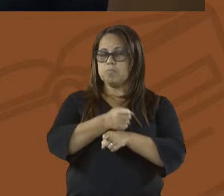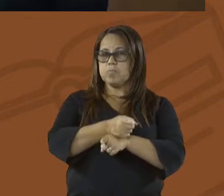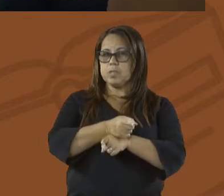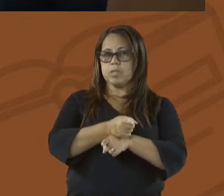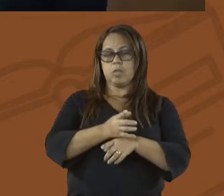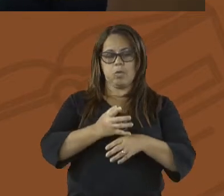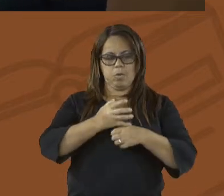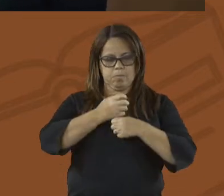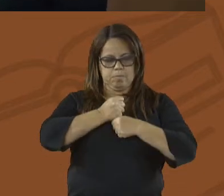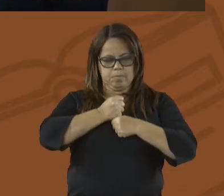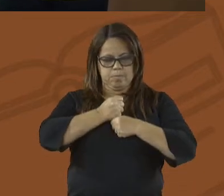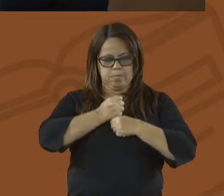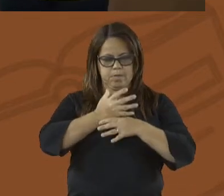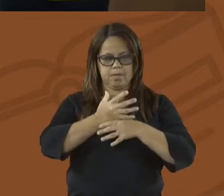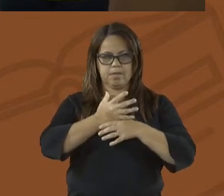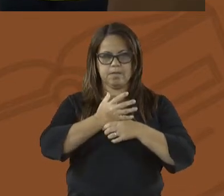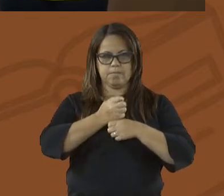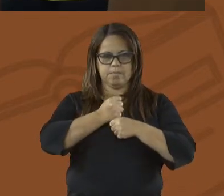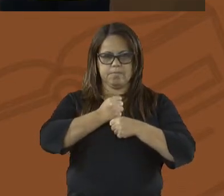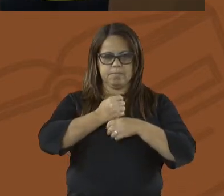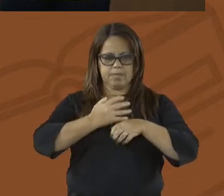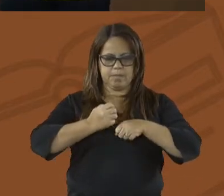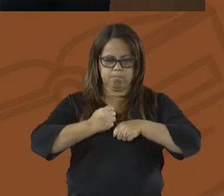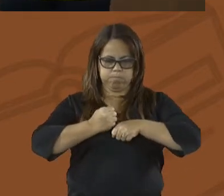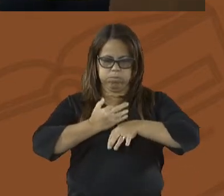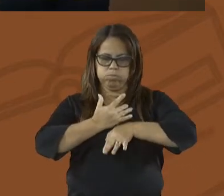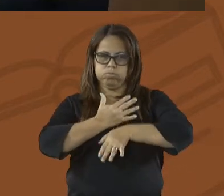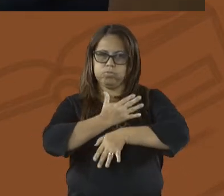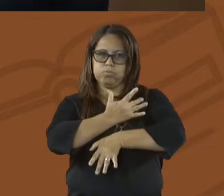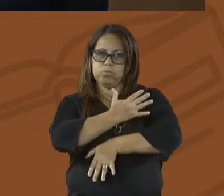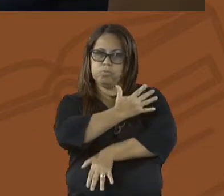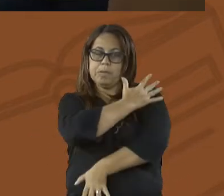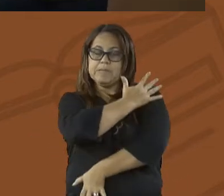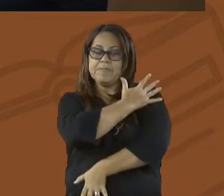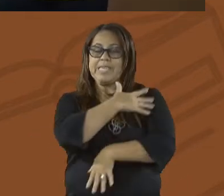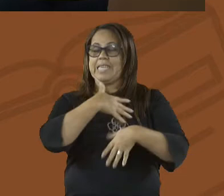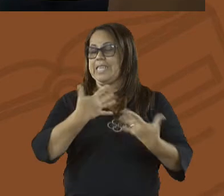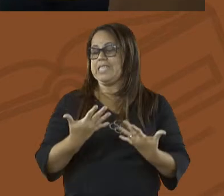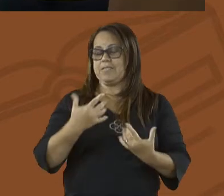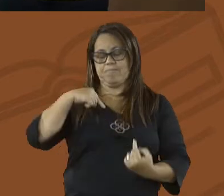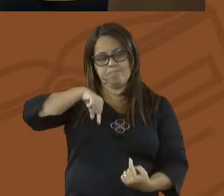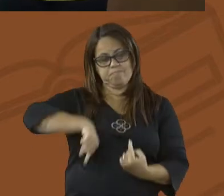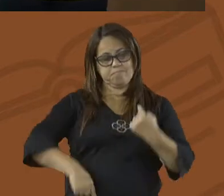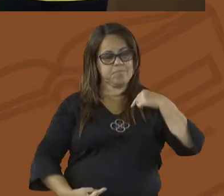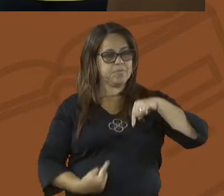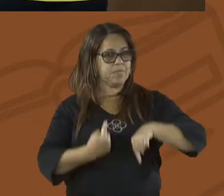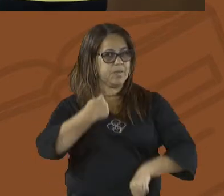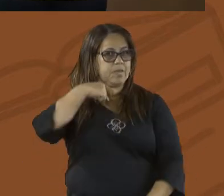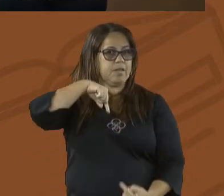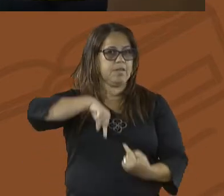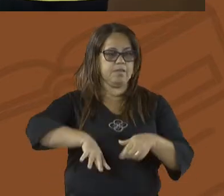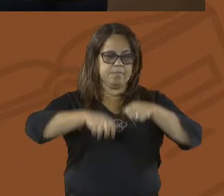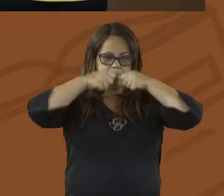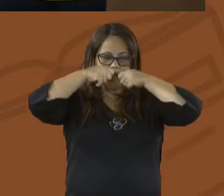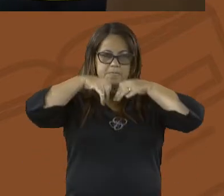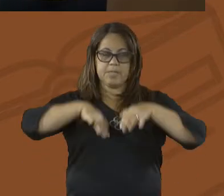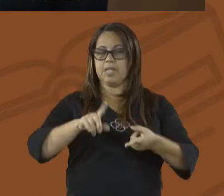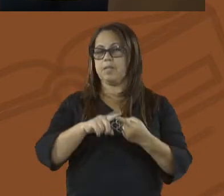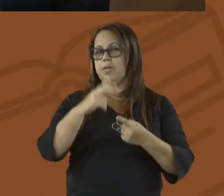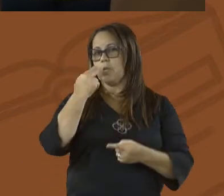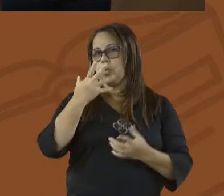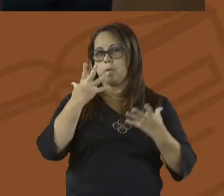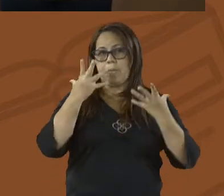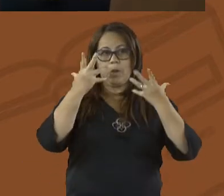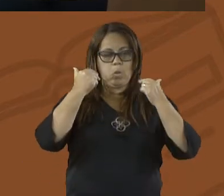coração contrair novamente, vai liberar o sangue para todo o corpo. Então, o sangue vai levar oxigênio e nutrientes para todo o corpo, todas as células do